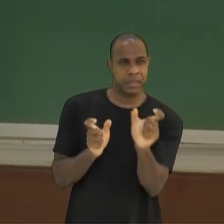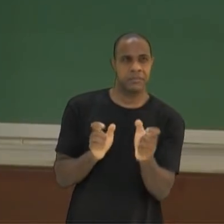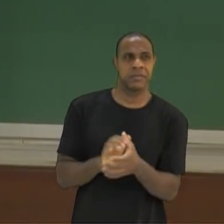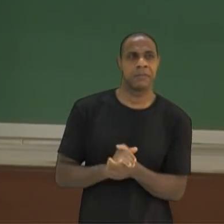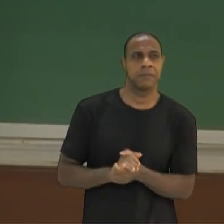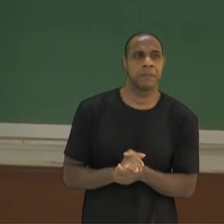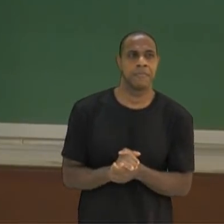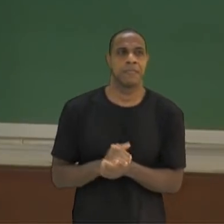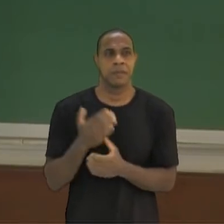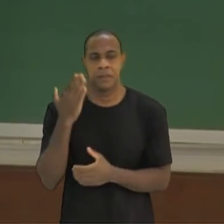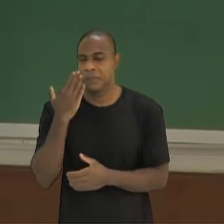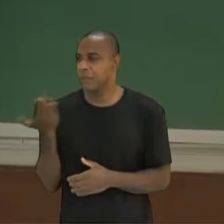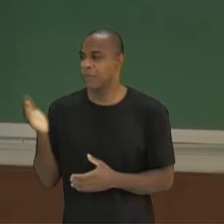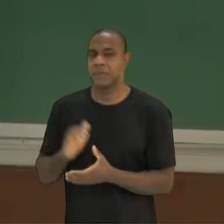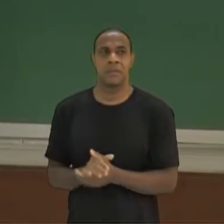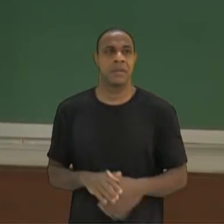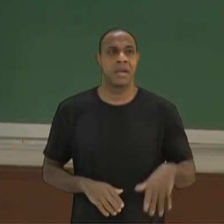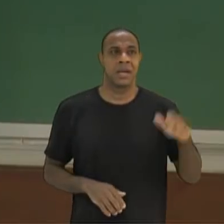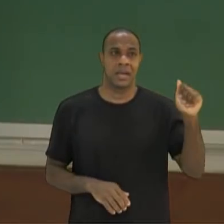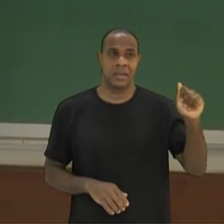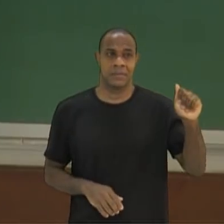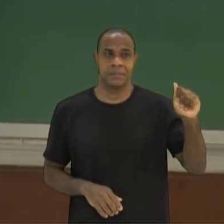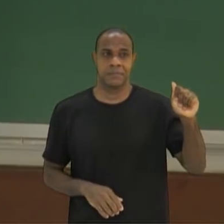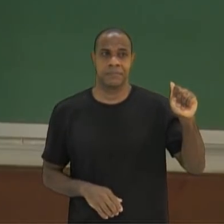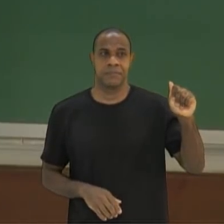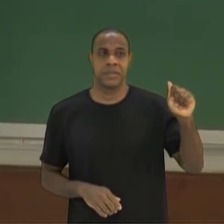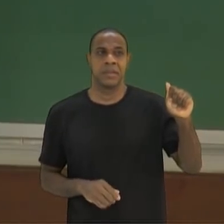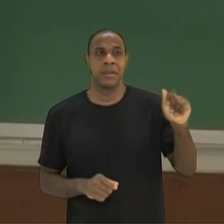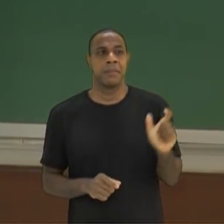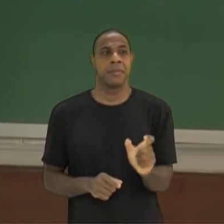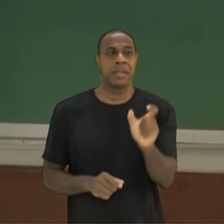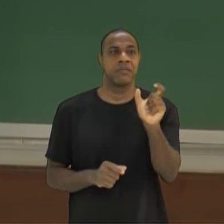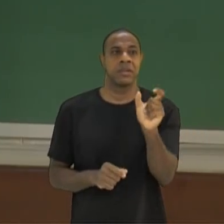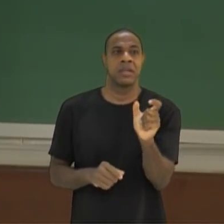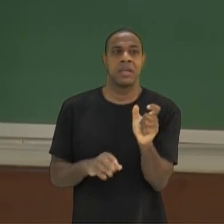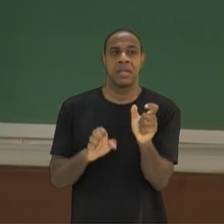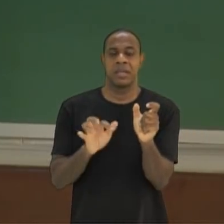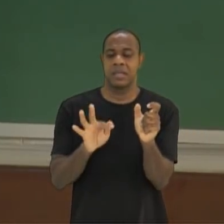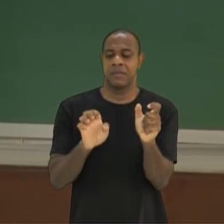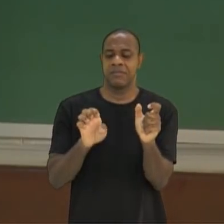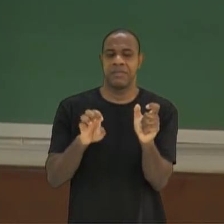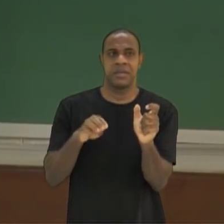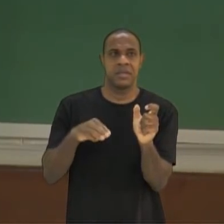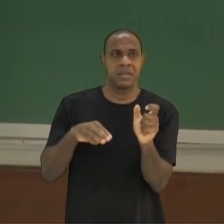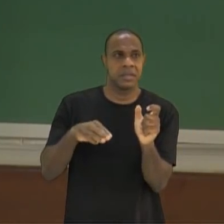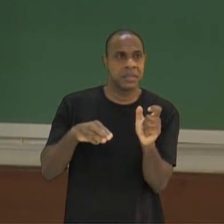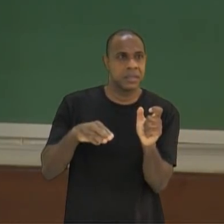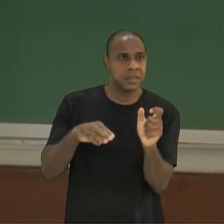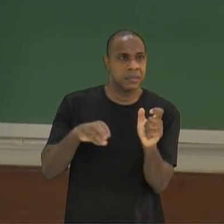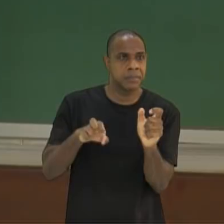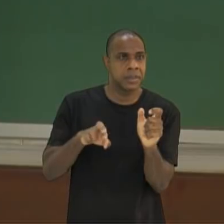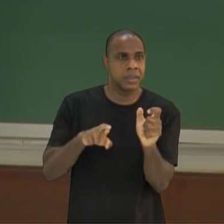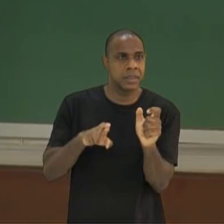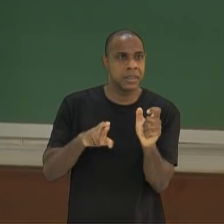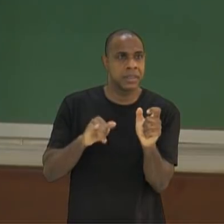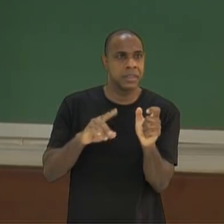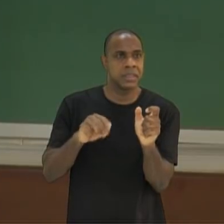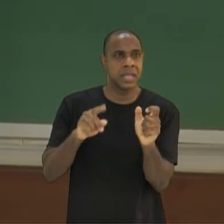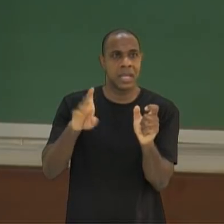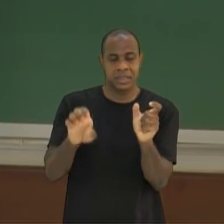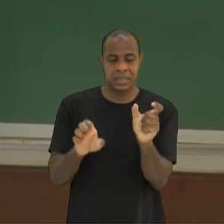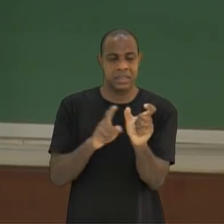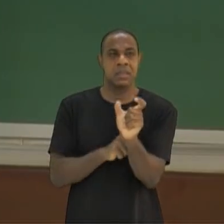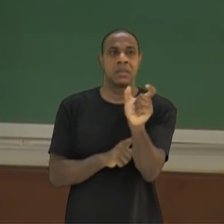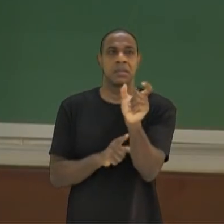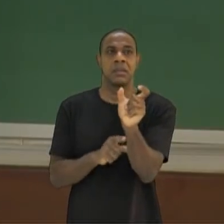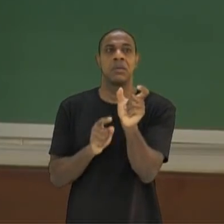assinalaram? Observe o que acertou quem assinalou a letra A. Nós temos aqui uma situação de efemeridade. Por que é efemeridade? Pois